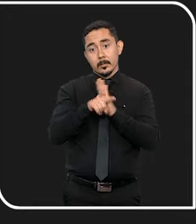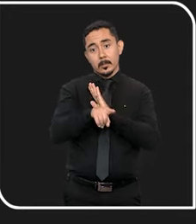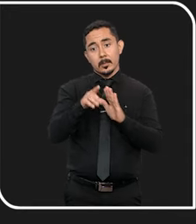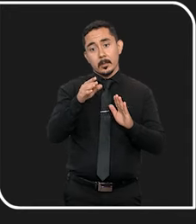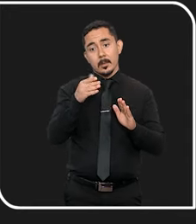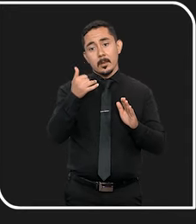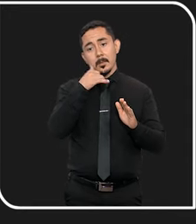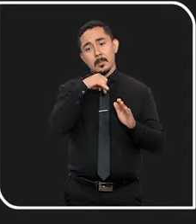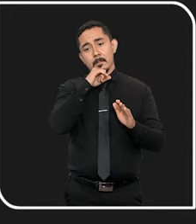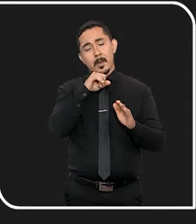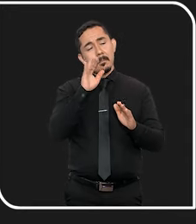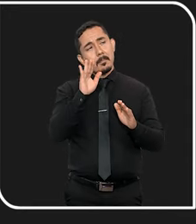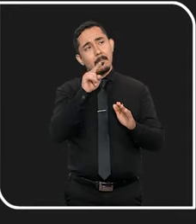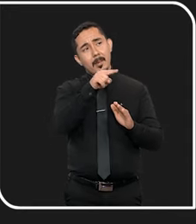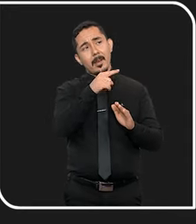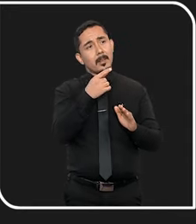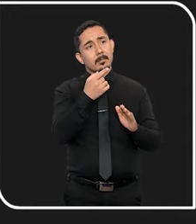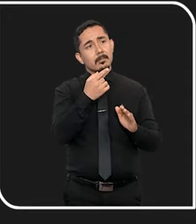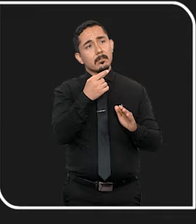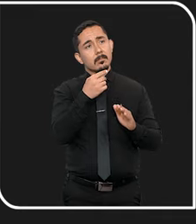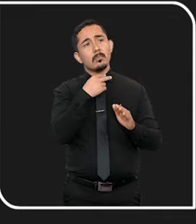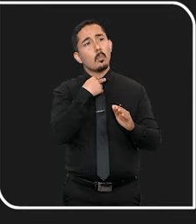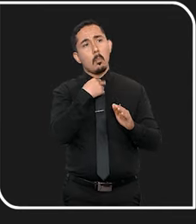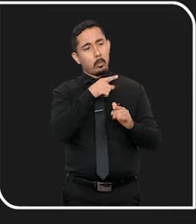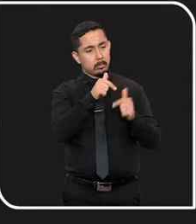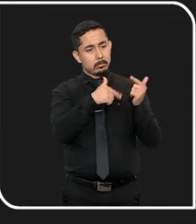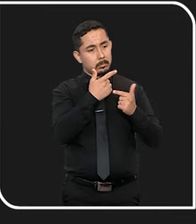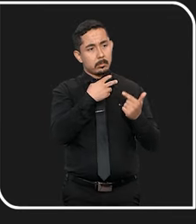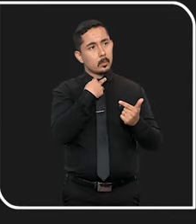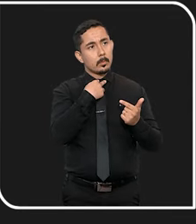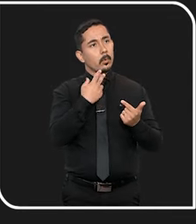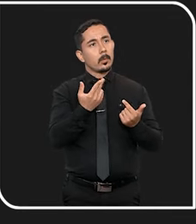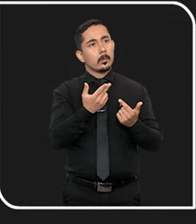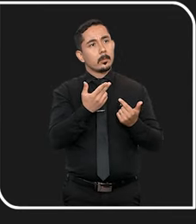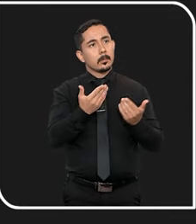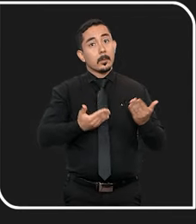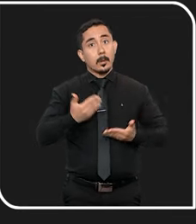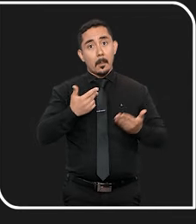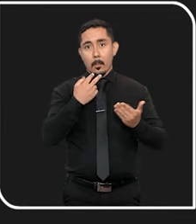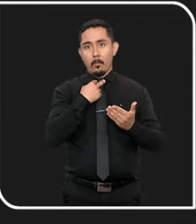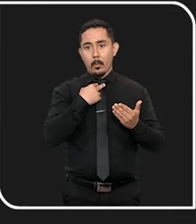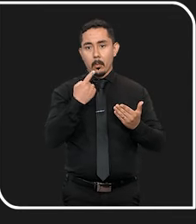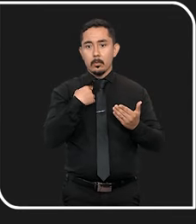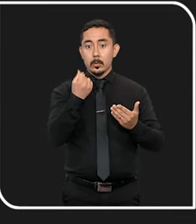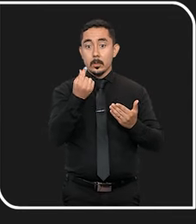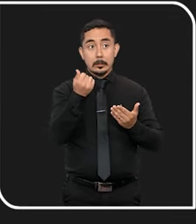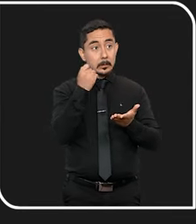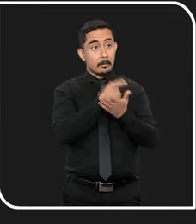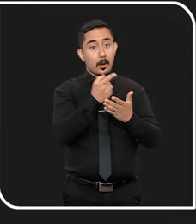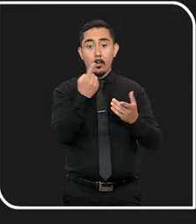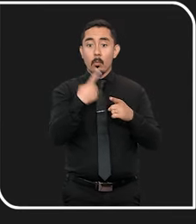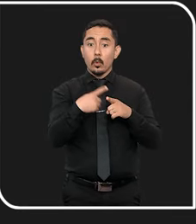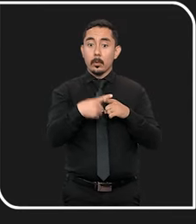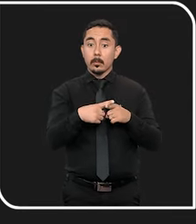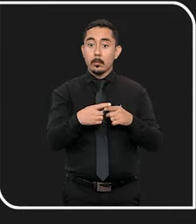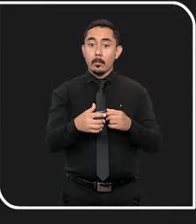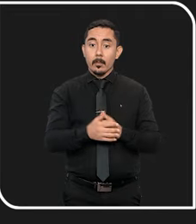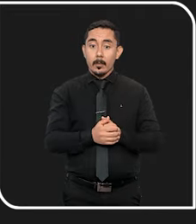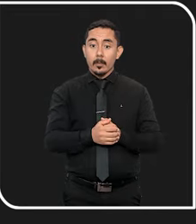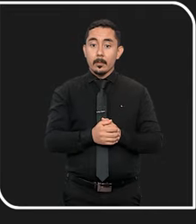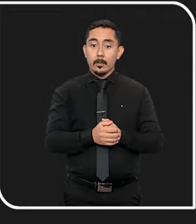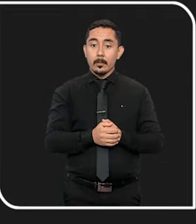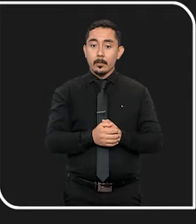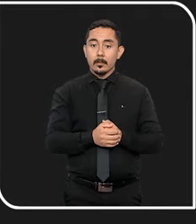então ele perguntou mãe mas ela não podia est trabalhando ela não podia ter um emprego Por que que você precisa dar dinheiro